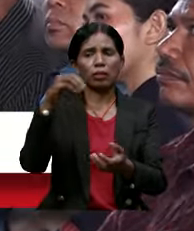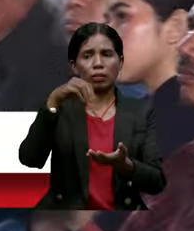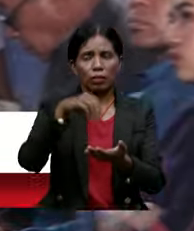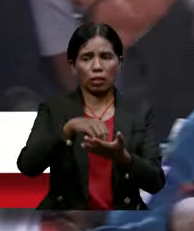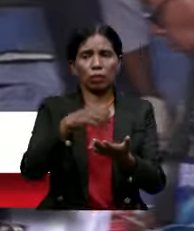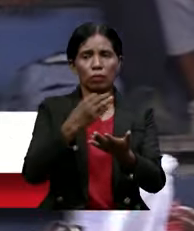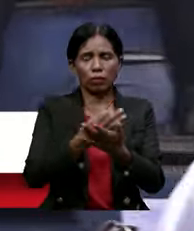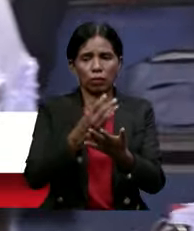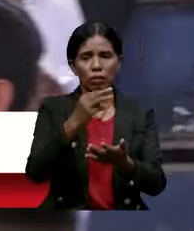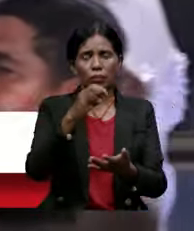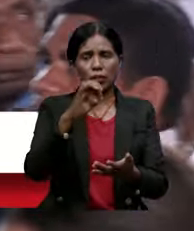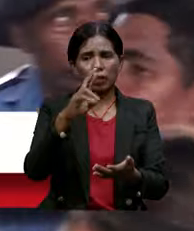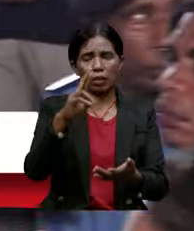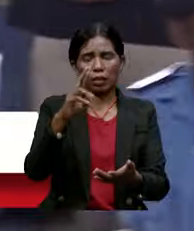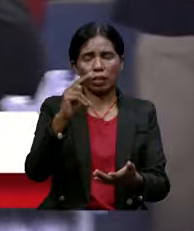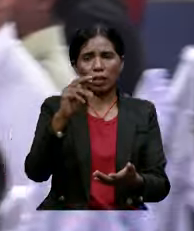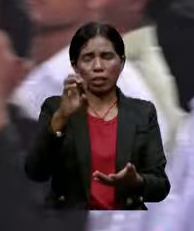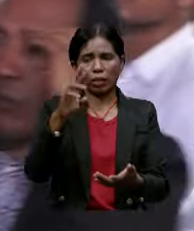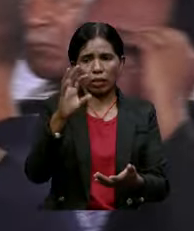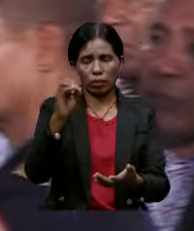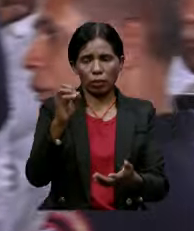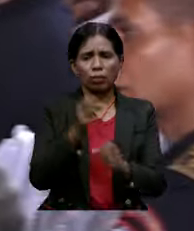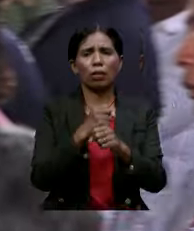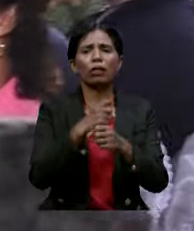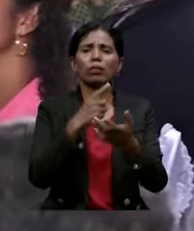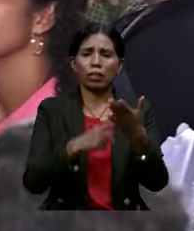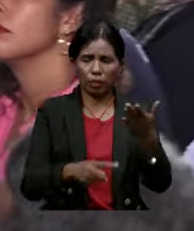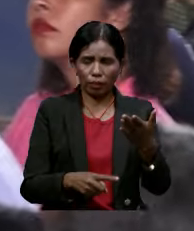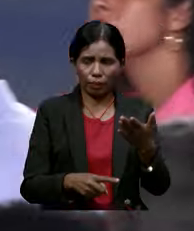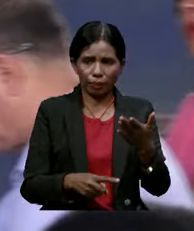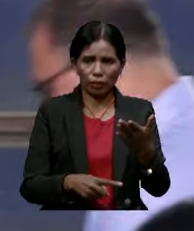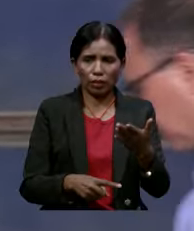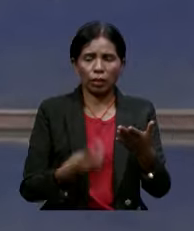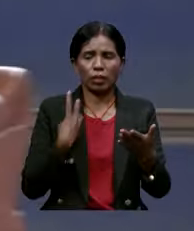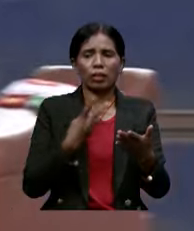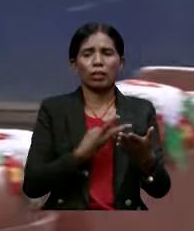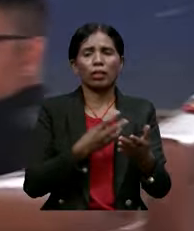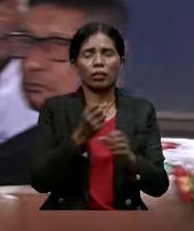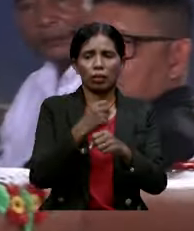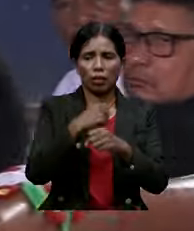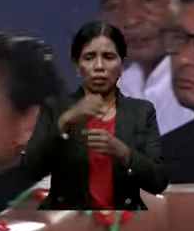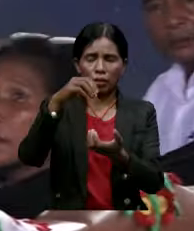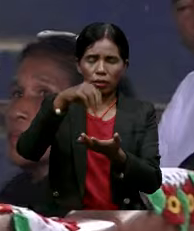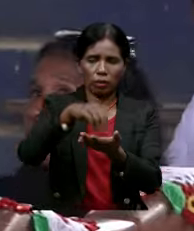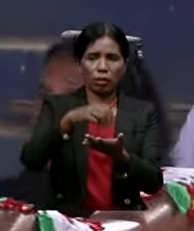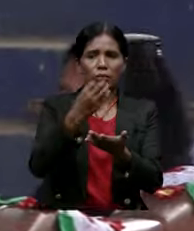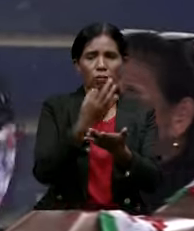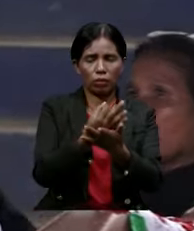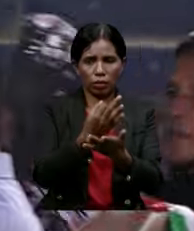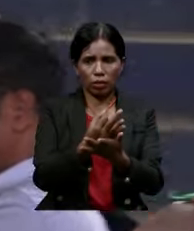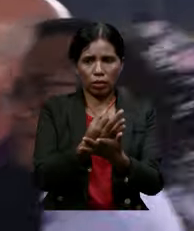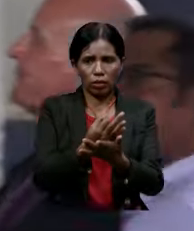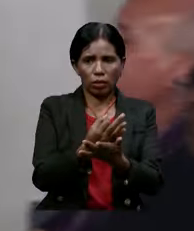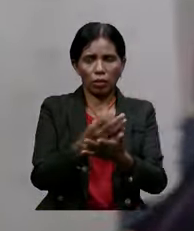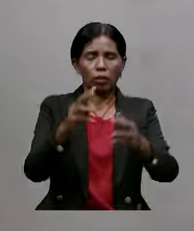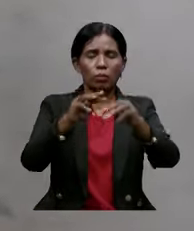mineiro. A tal sida, a tu, tau Osamba,